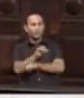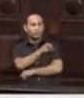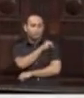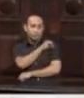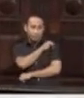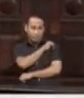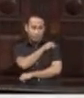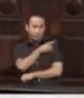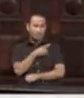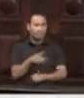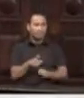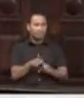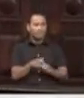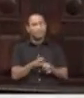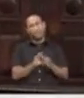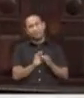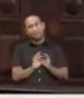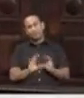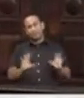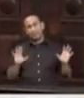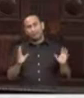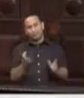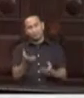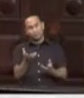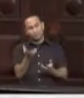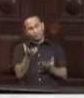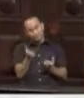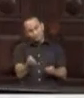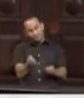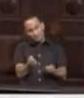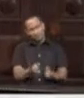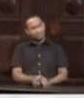Janeiro abriu mão de receber